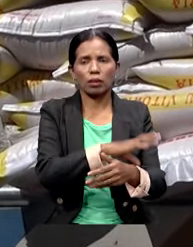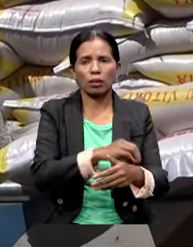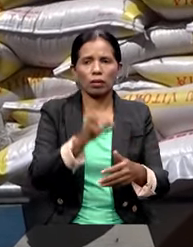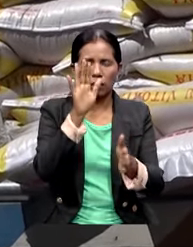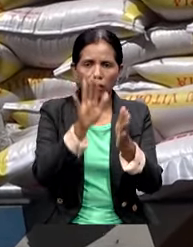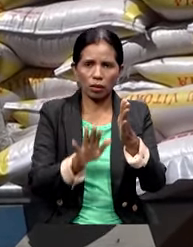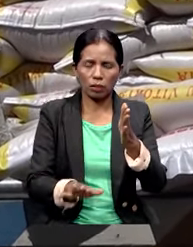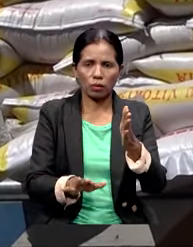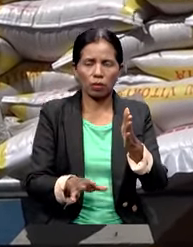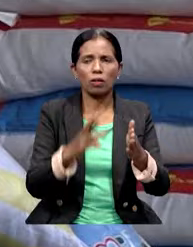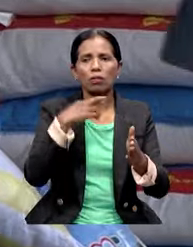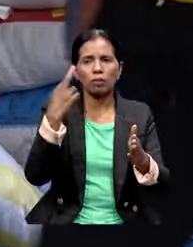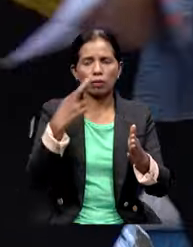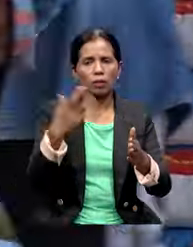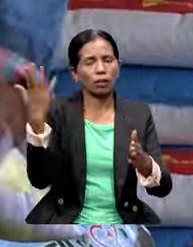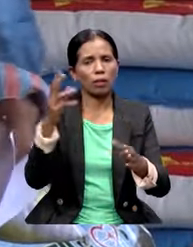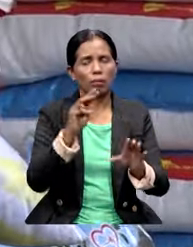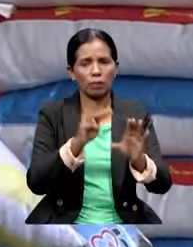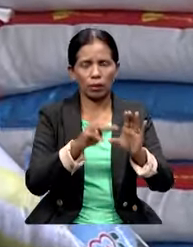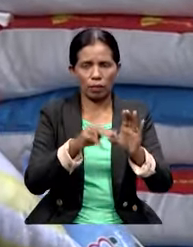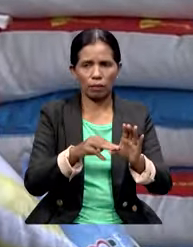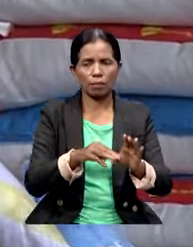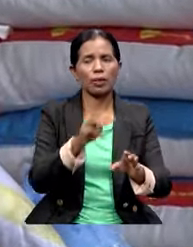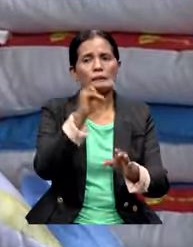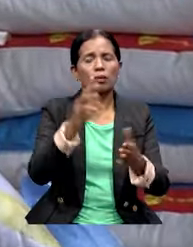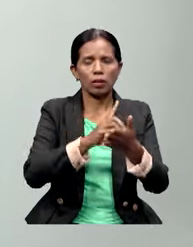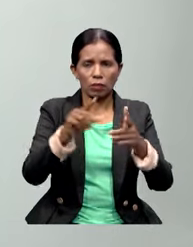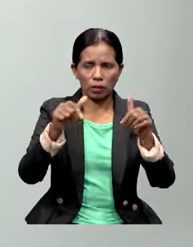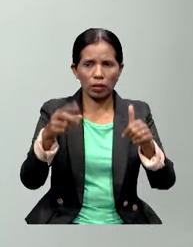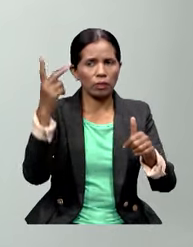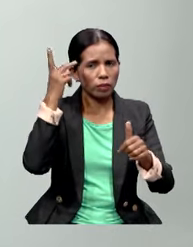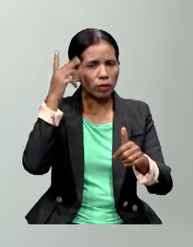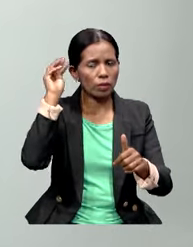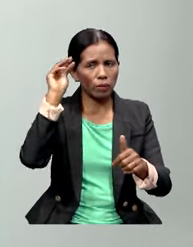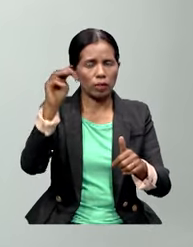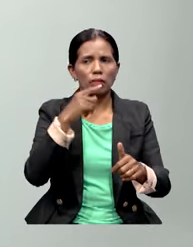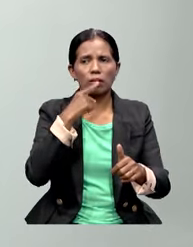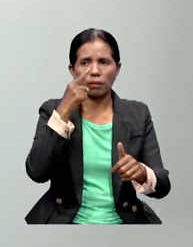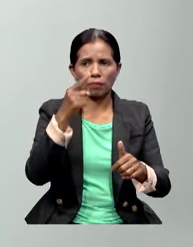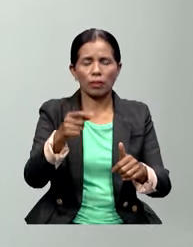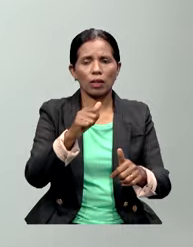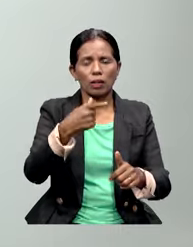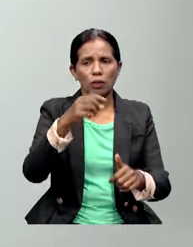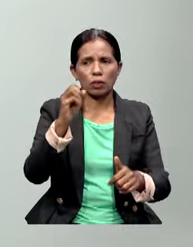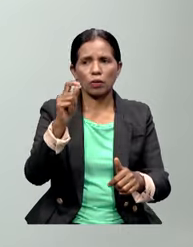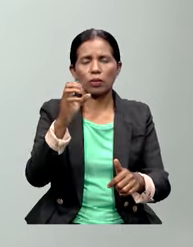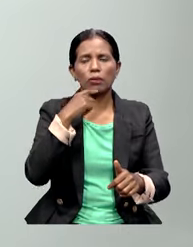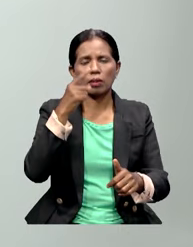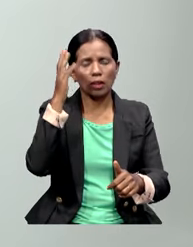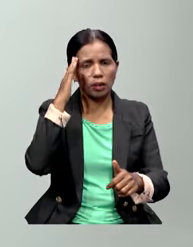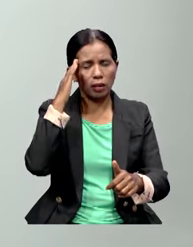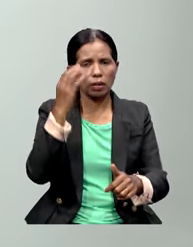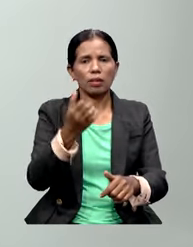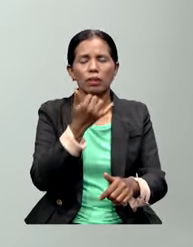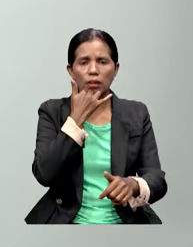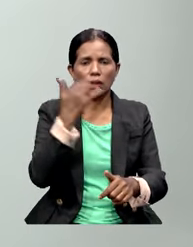normaliza temporária folhin fos e a mercado. Tamane ia segunda semana ne vice-ministro Comércio e Indústria Augusto Junior Trindade reconhece falhanço